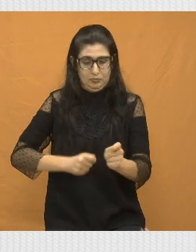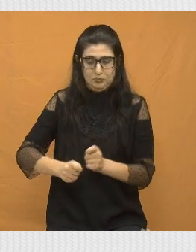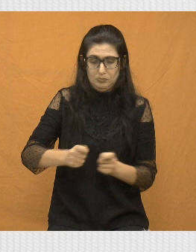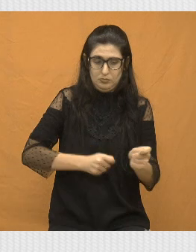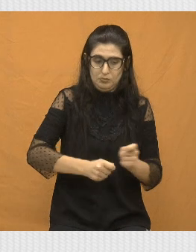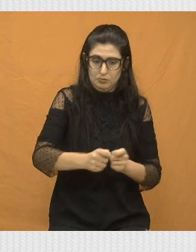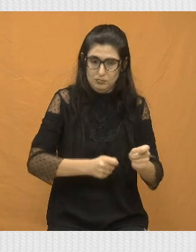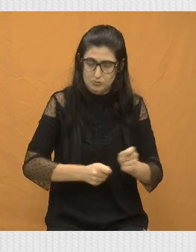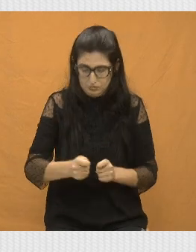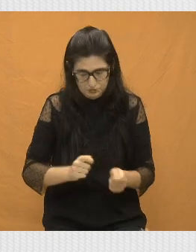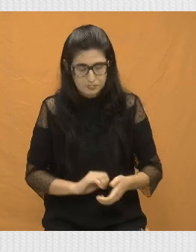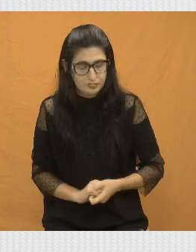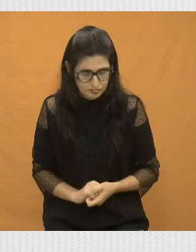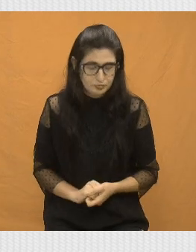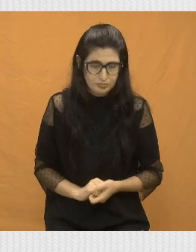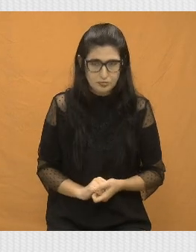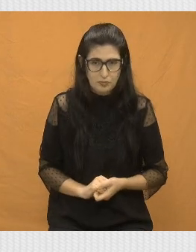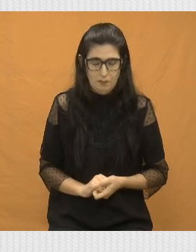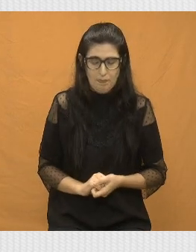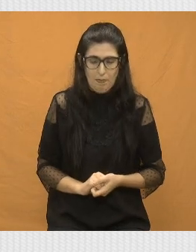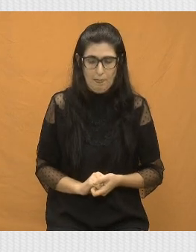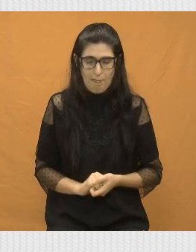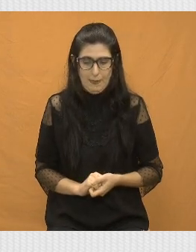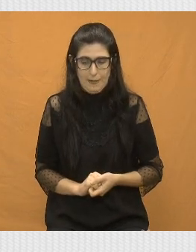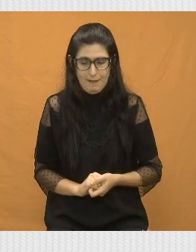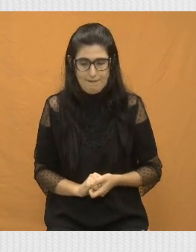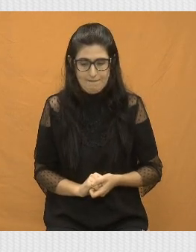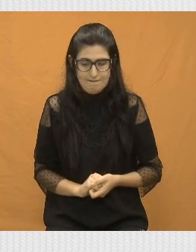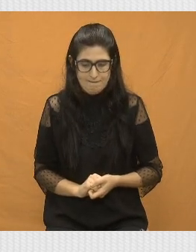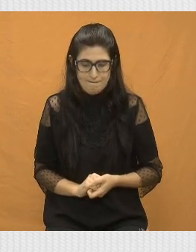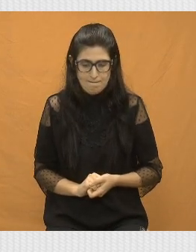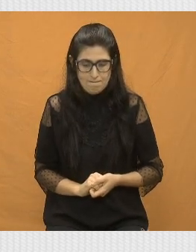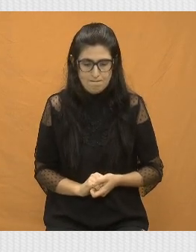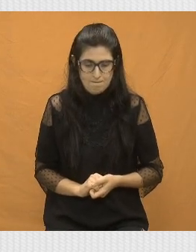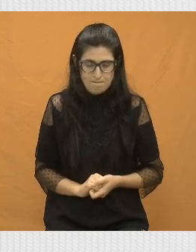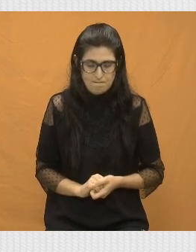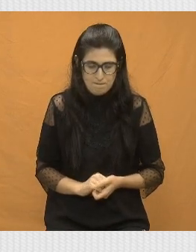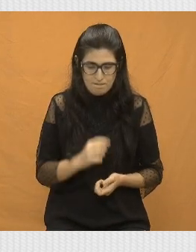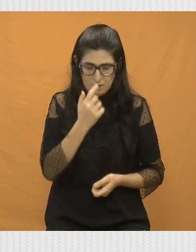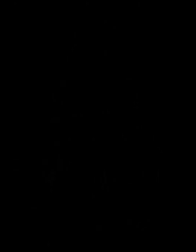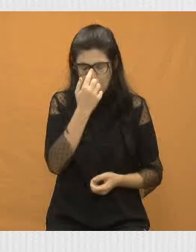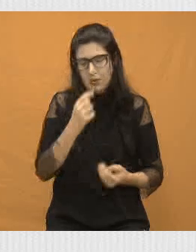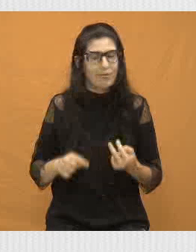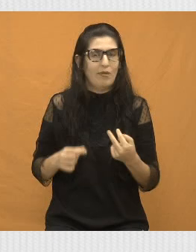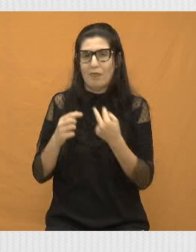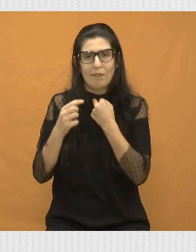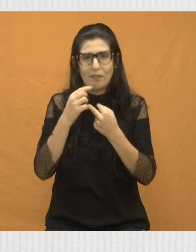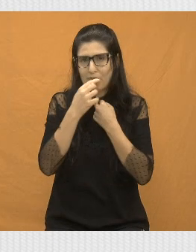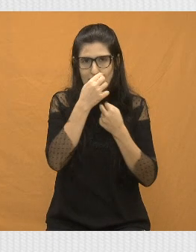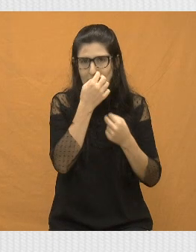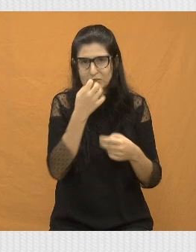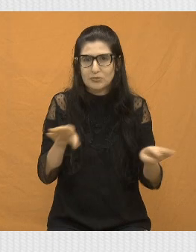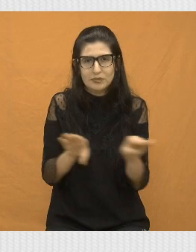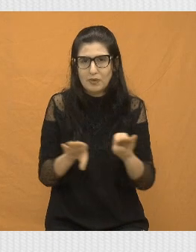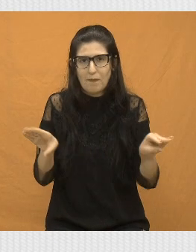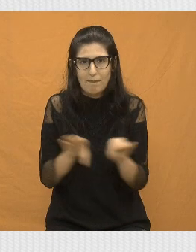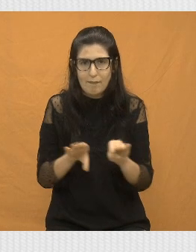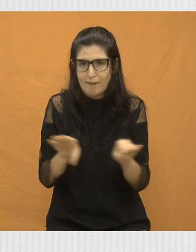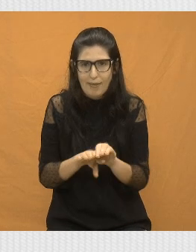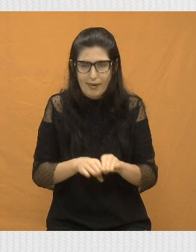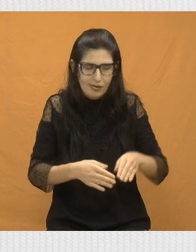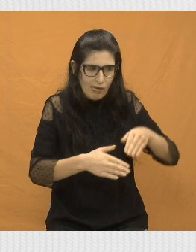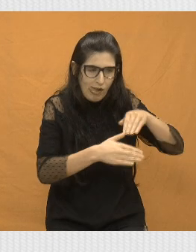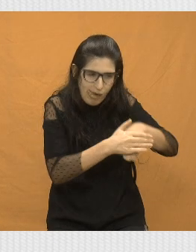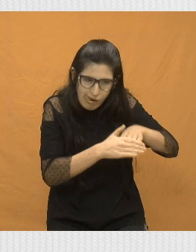que você possa executar os trabalhos, né, e ainda possa não exaurir os seus dinheiros em caixa, que foi em